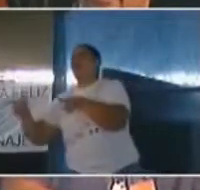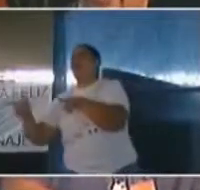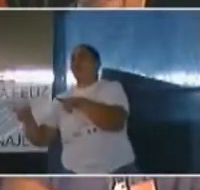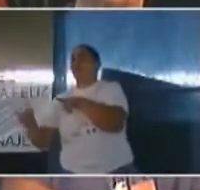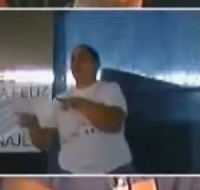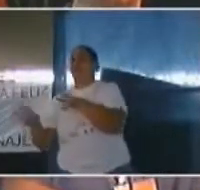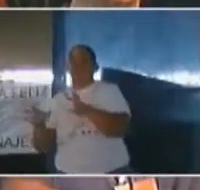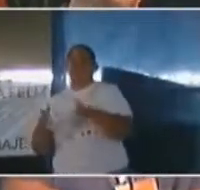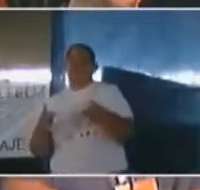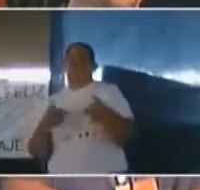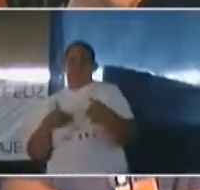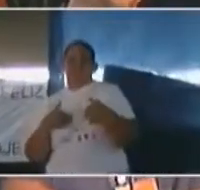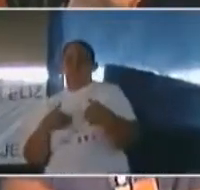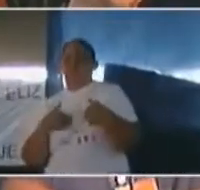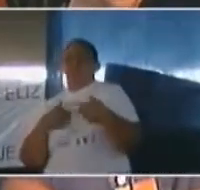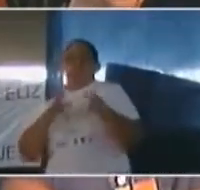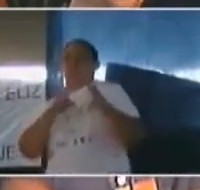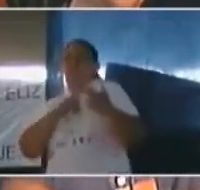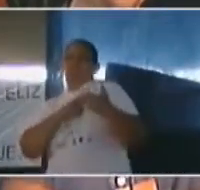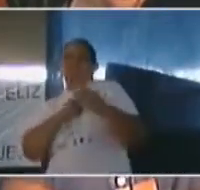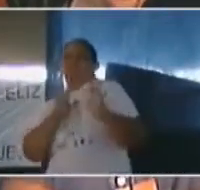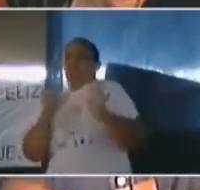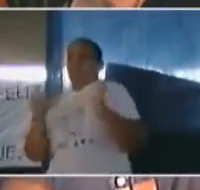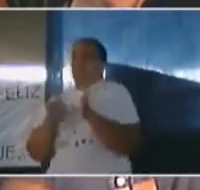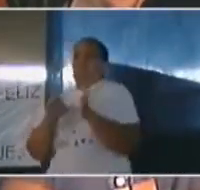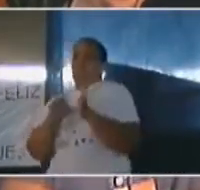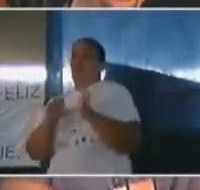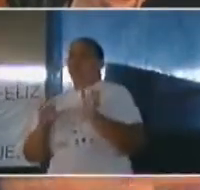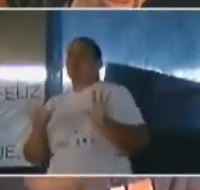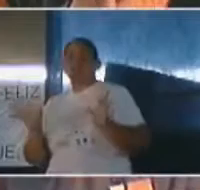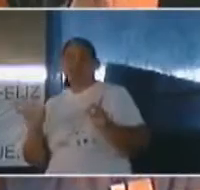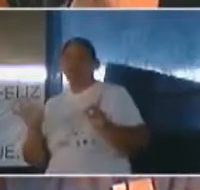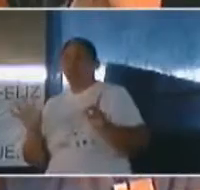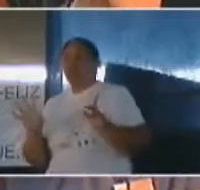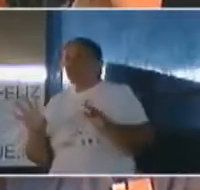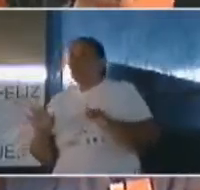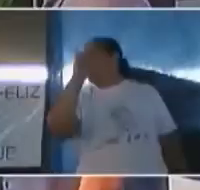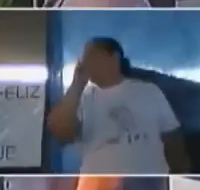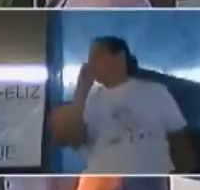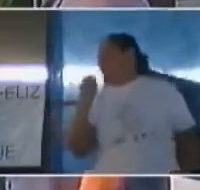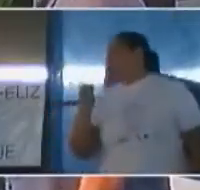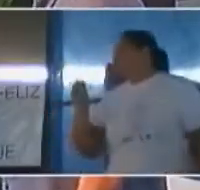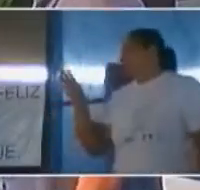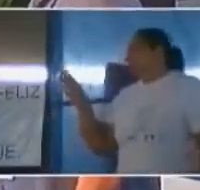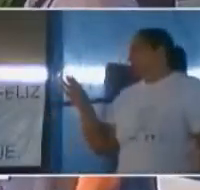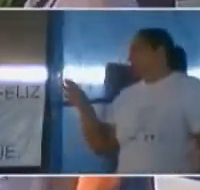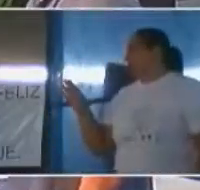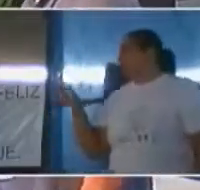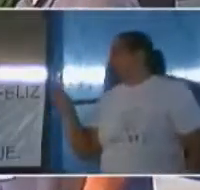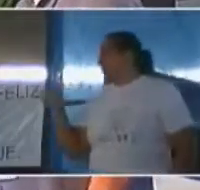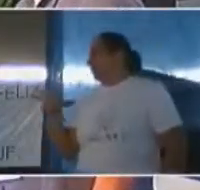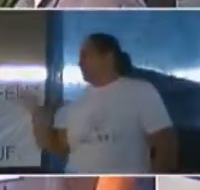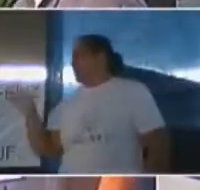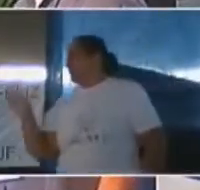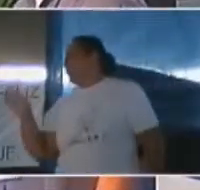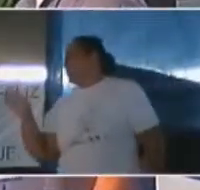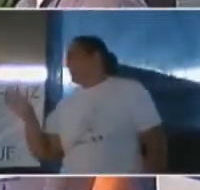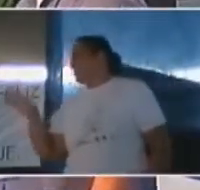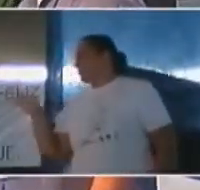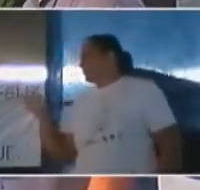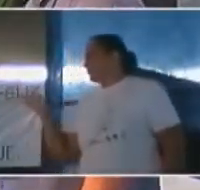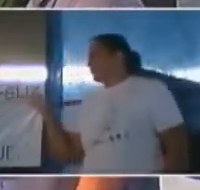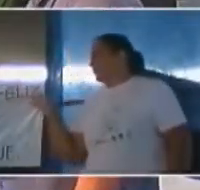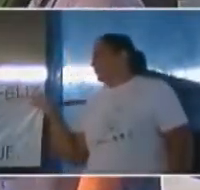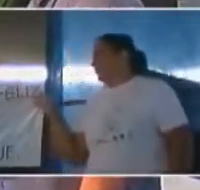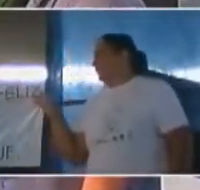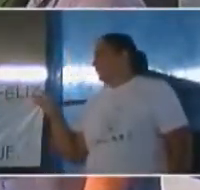de cristianismo, mas de uma forma geral para que as pessoas... Ah, isso. E fui adotado